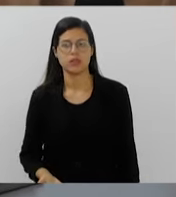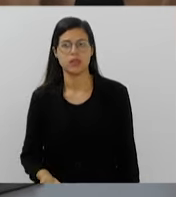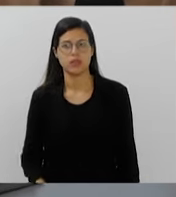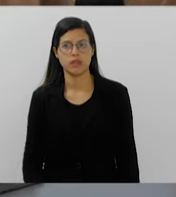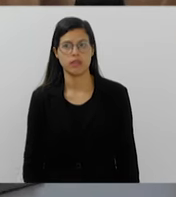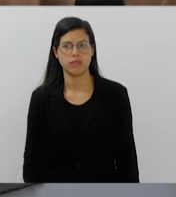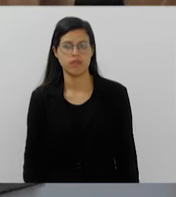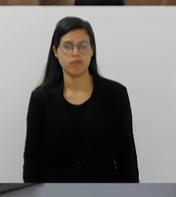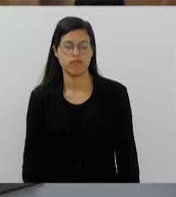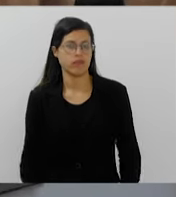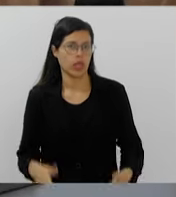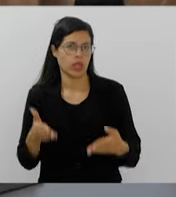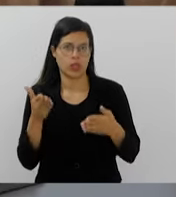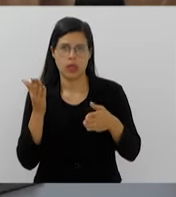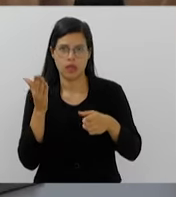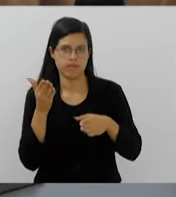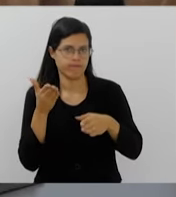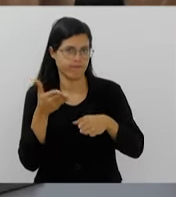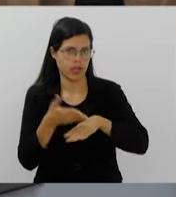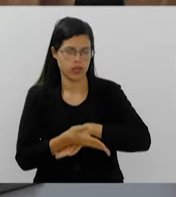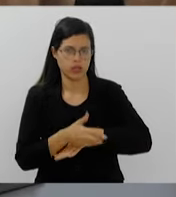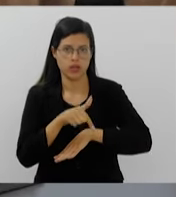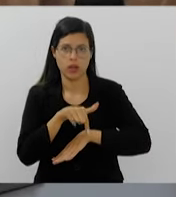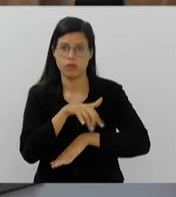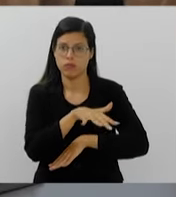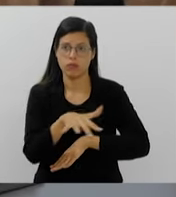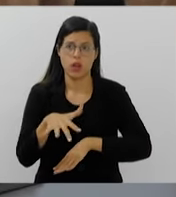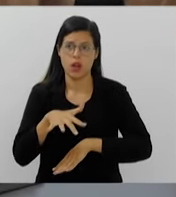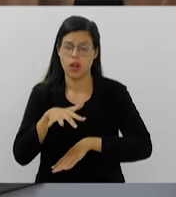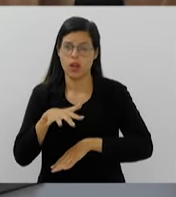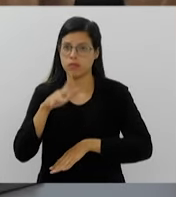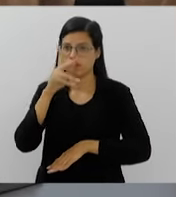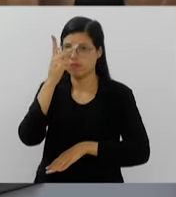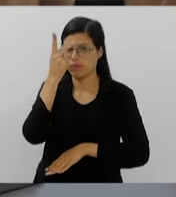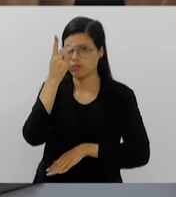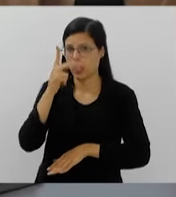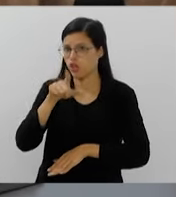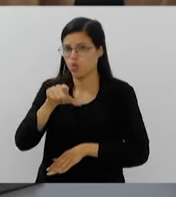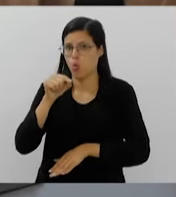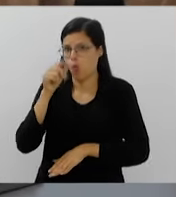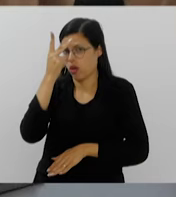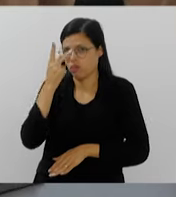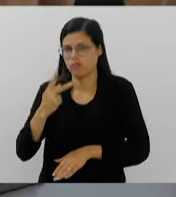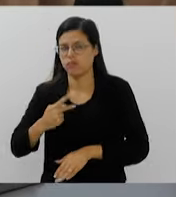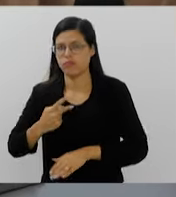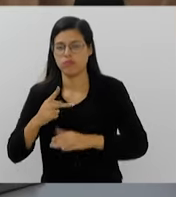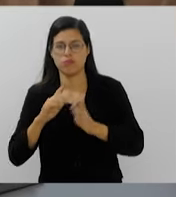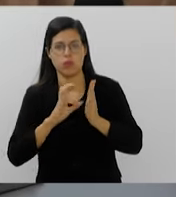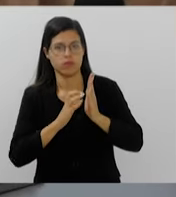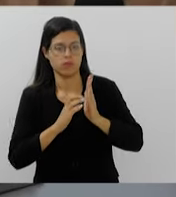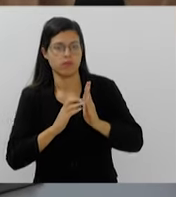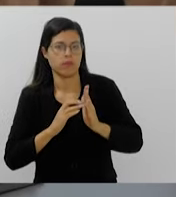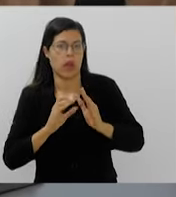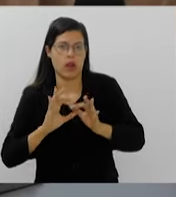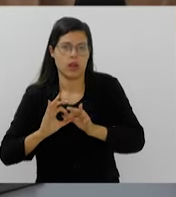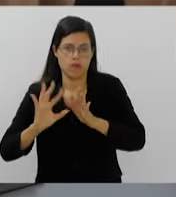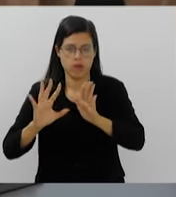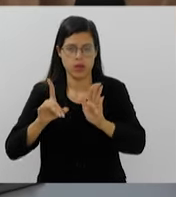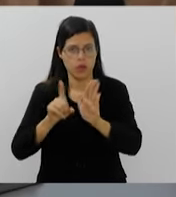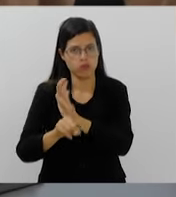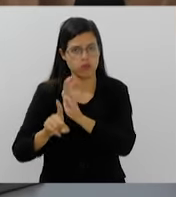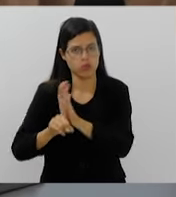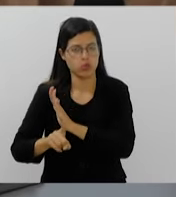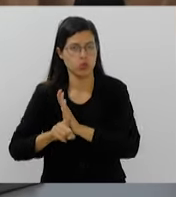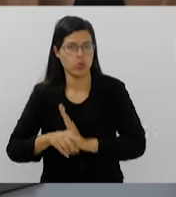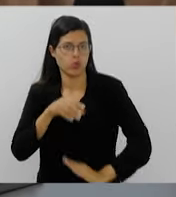a competência do servidor poder autorizar o desconto em folha. Eu concordo com Vossa Excelência que o